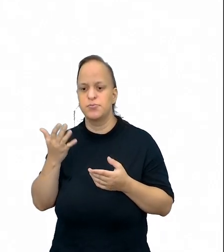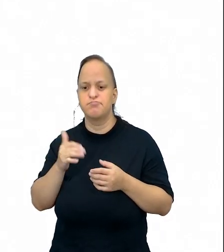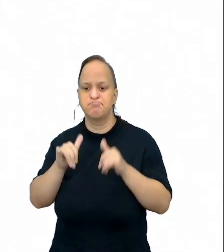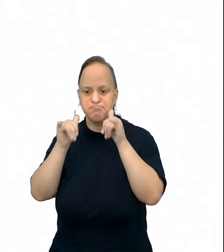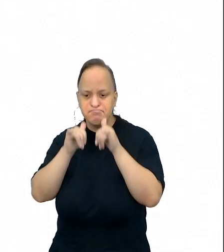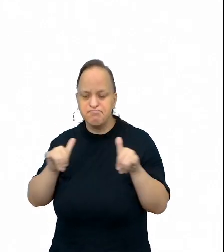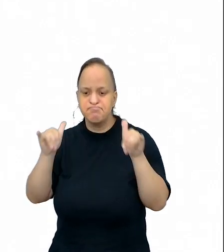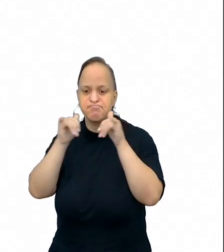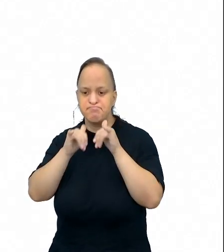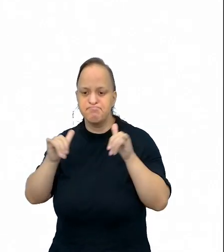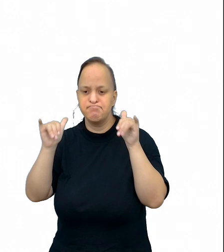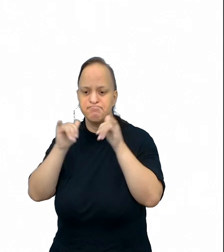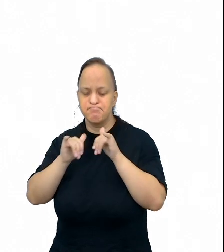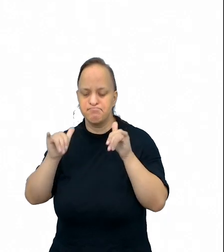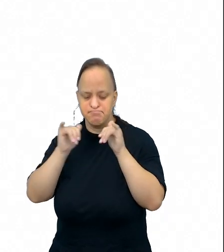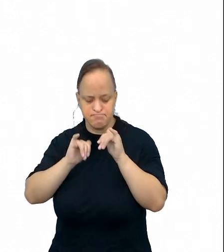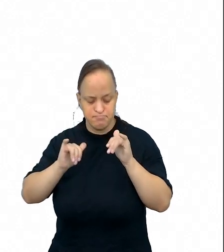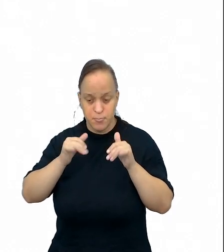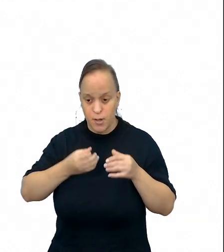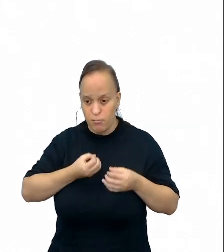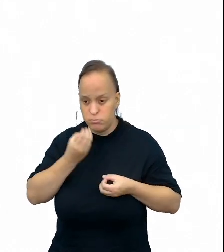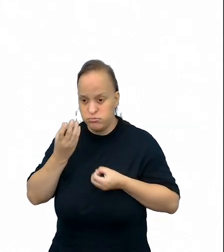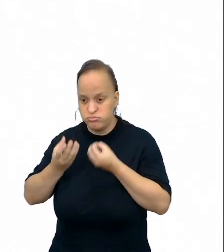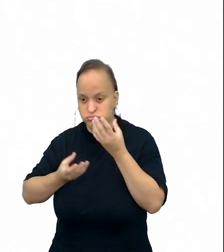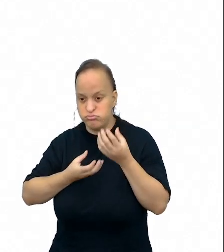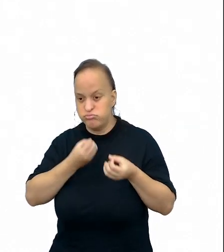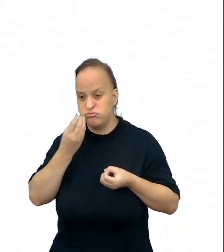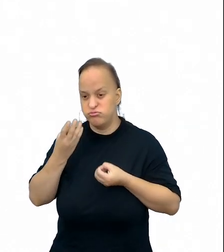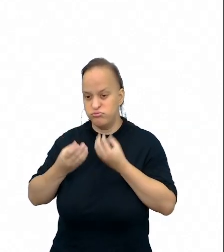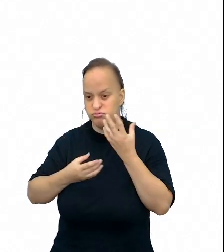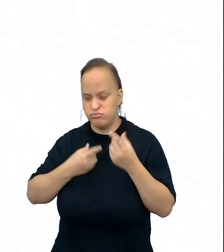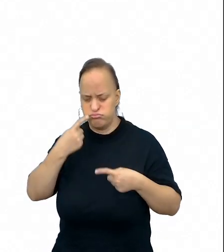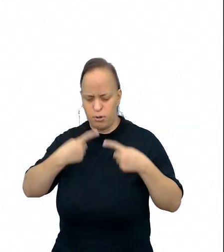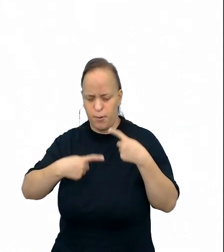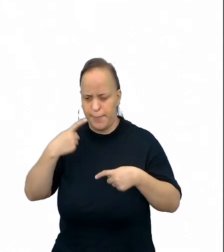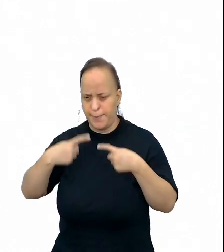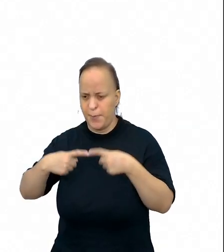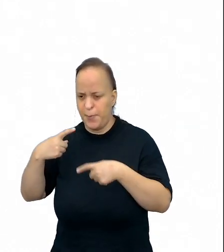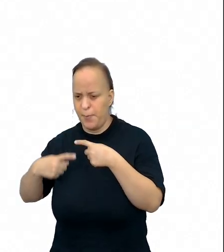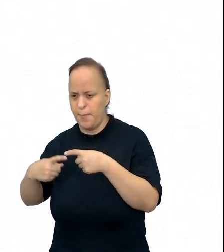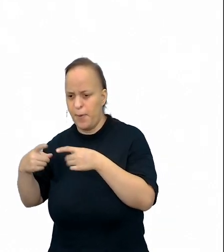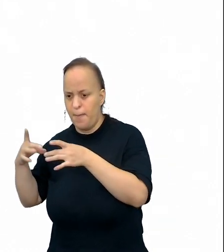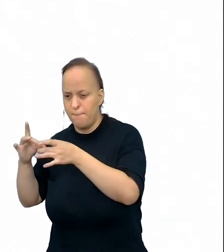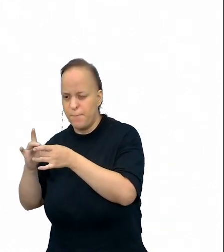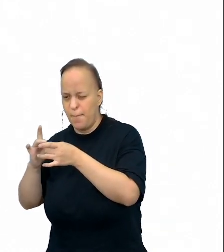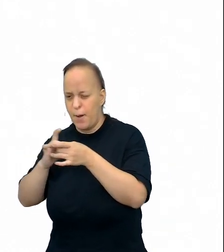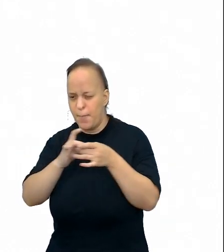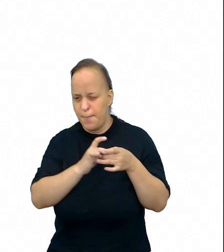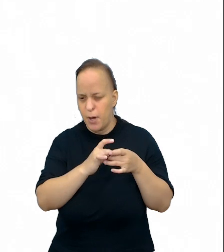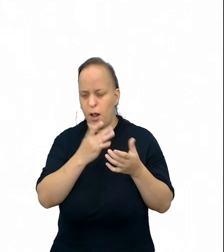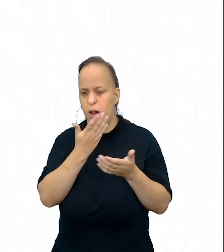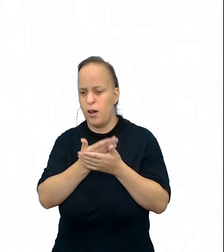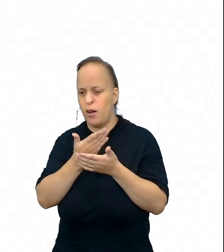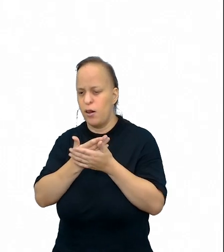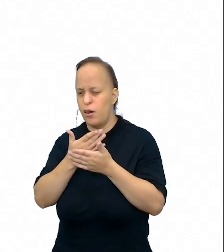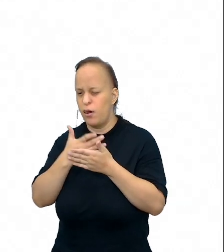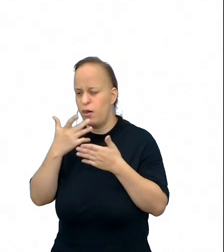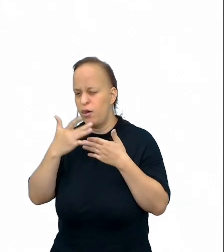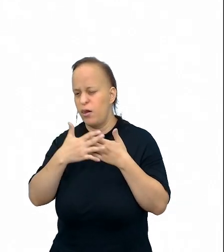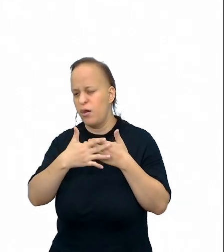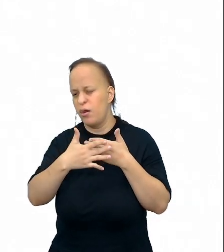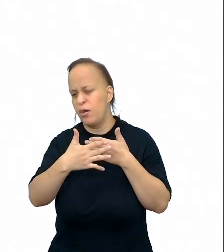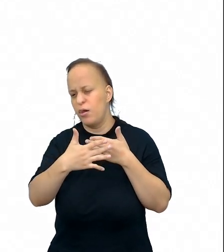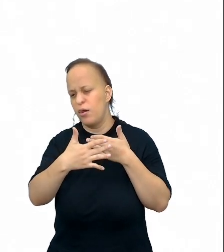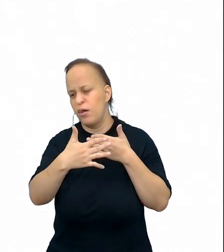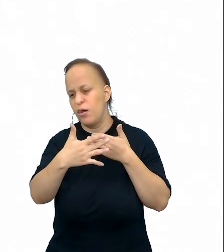produções textuais argumentativas. Depois, esses estudantes, todo esse conjunto de aulas, eles vão, então, pensar no